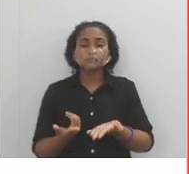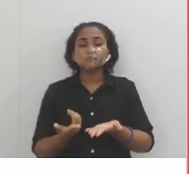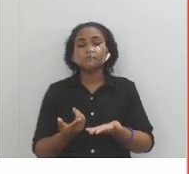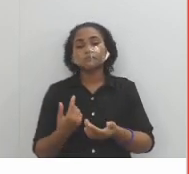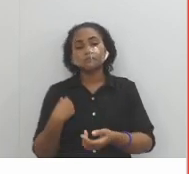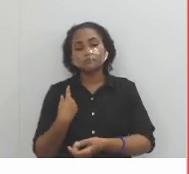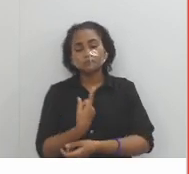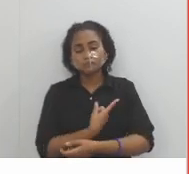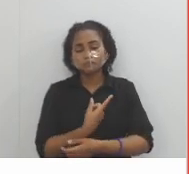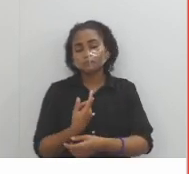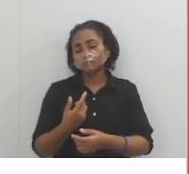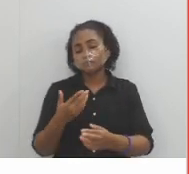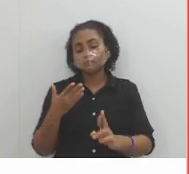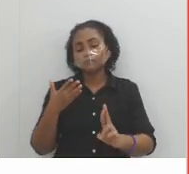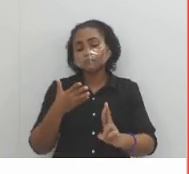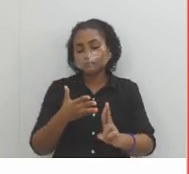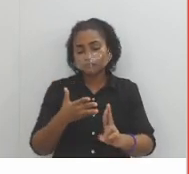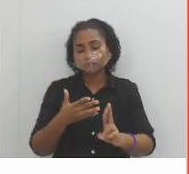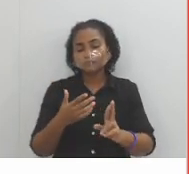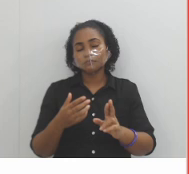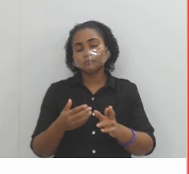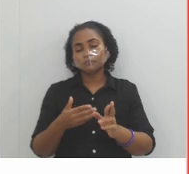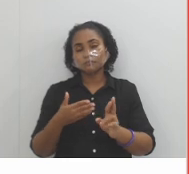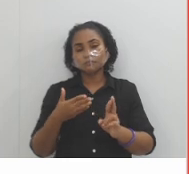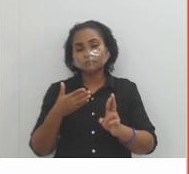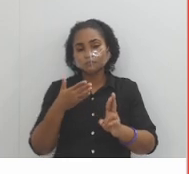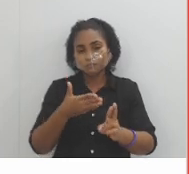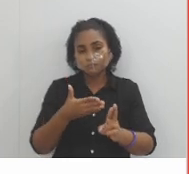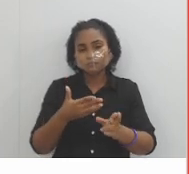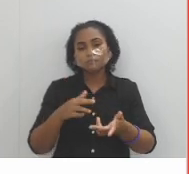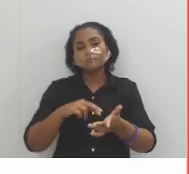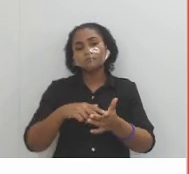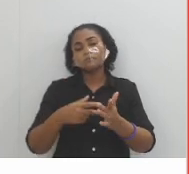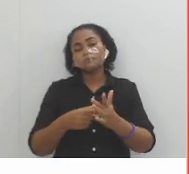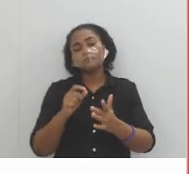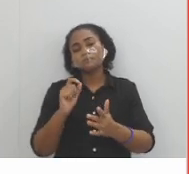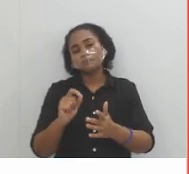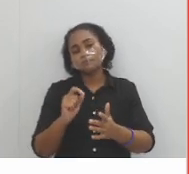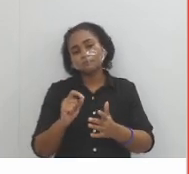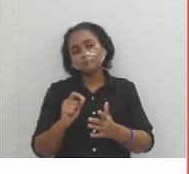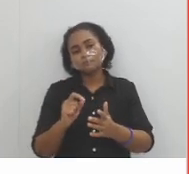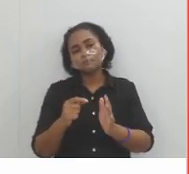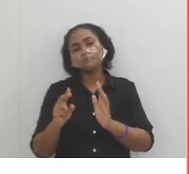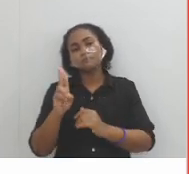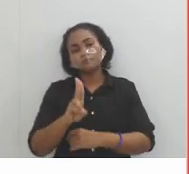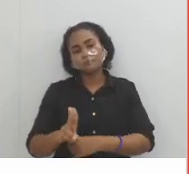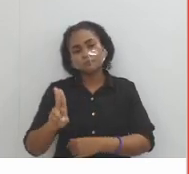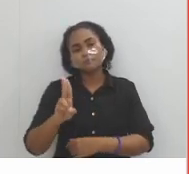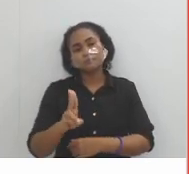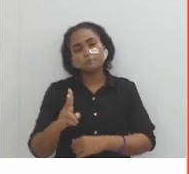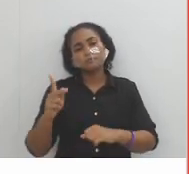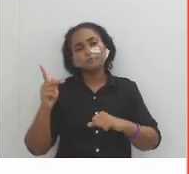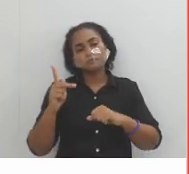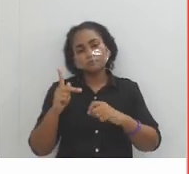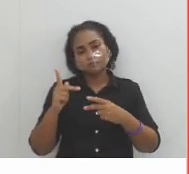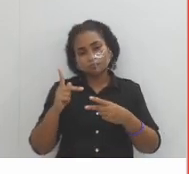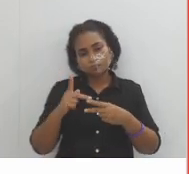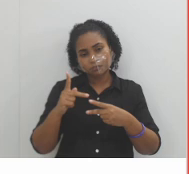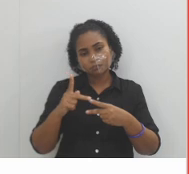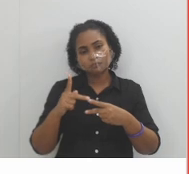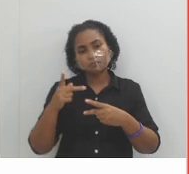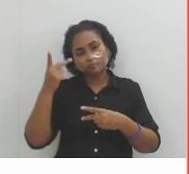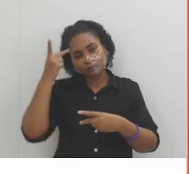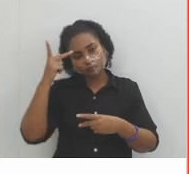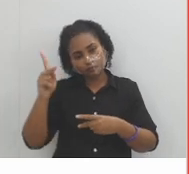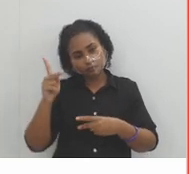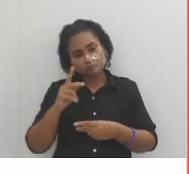e ir, com esse sentido de direção ou destino, devemos utilizar as preposições a e